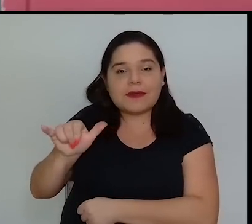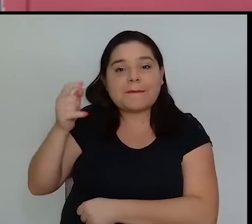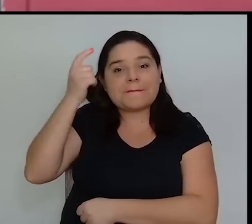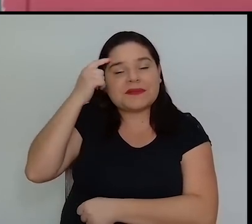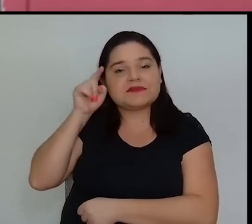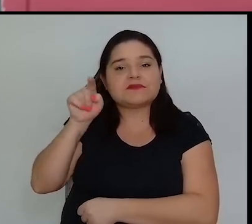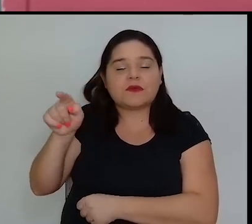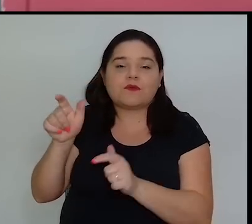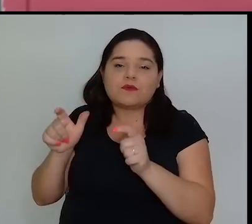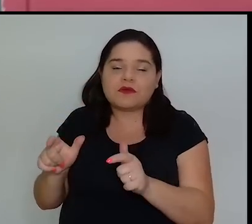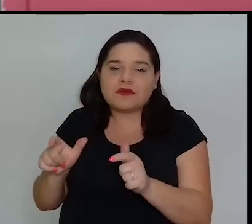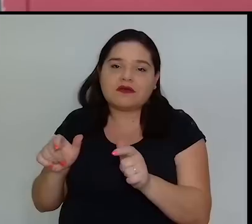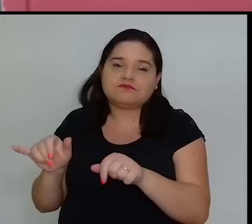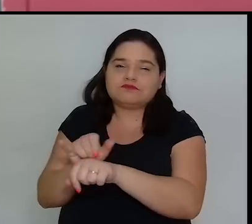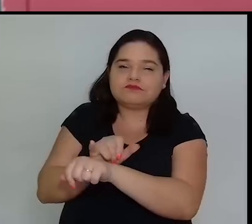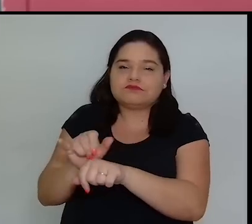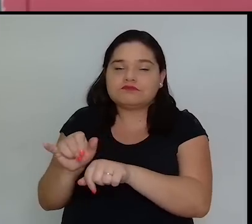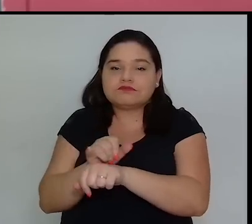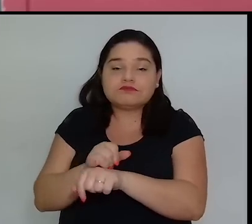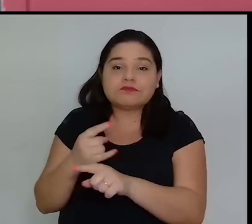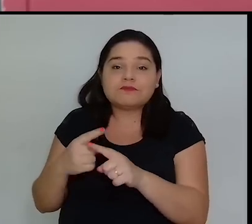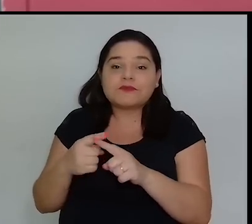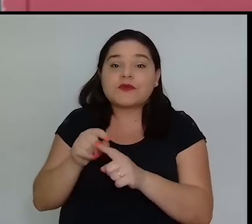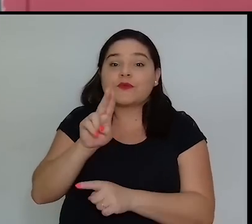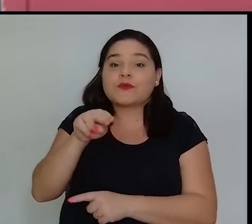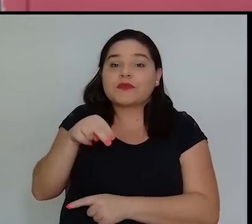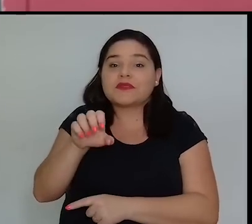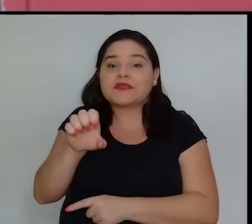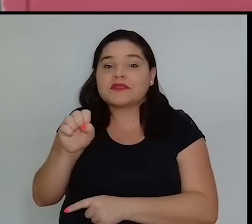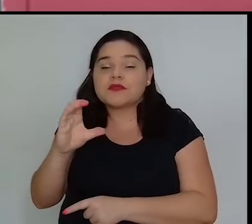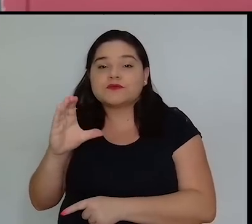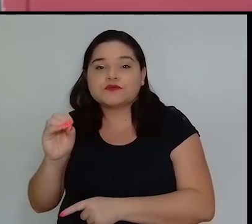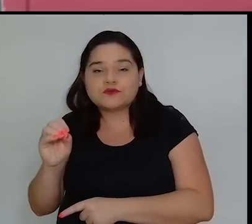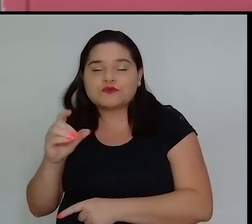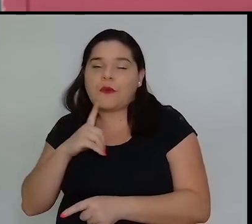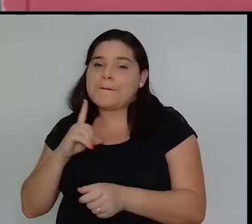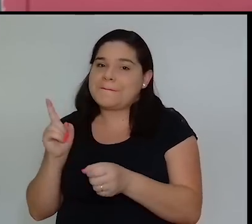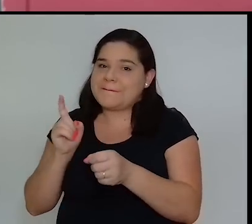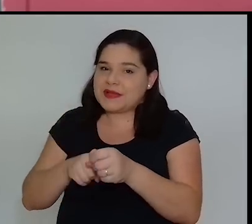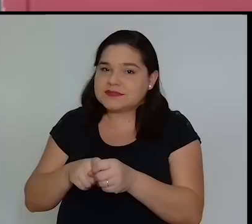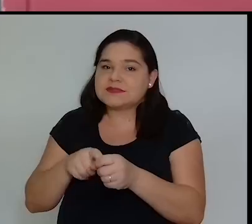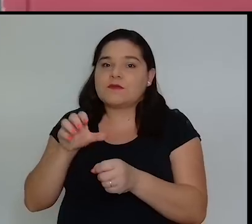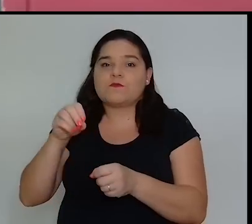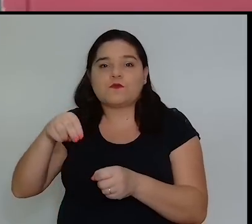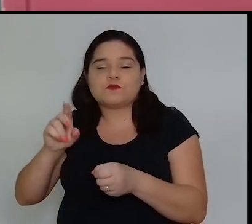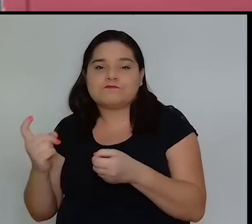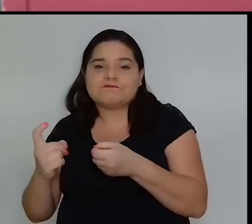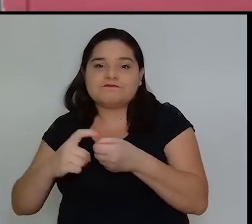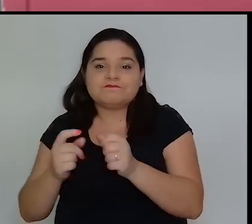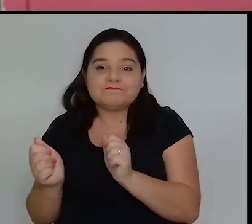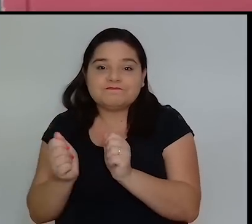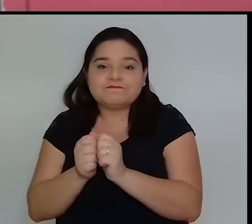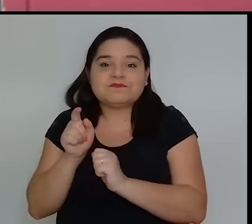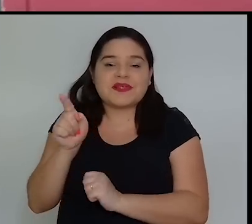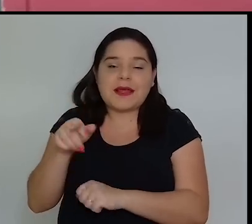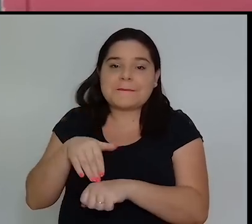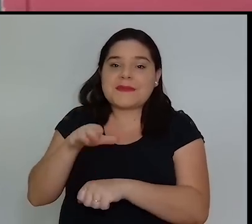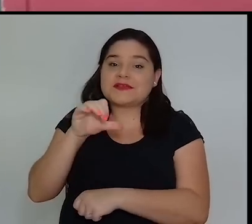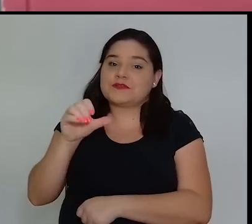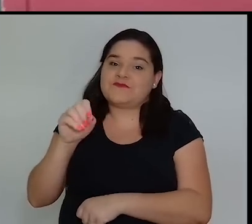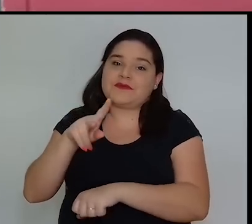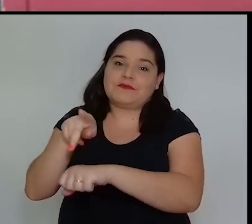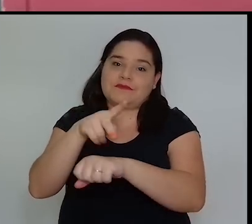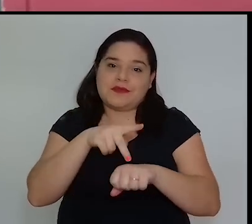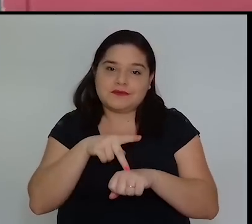onda no lugar estratégico uma vez que é UNESCO também por ser uma parceira Nossa está presente em mais de 90 países